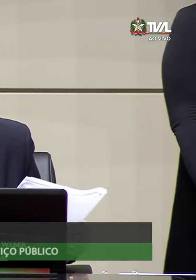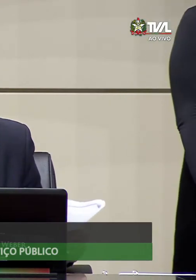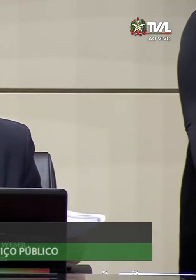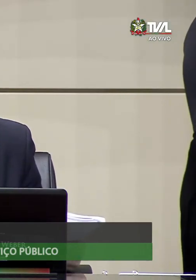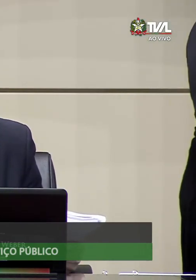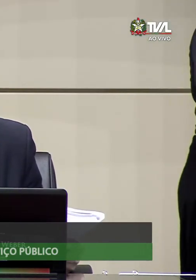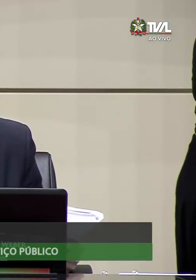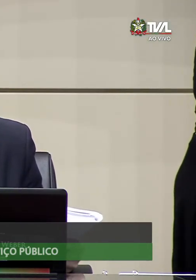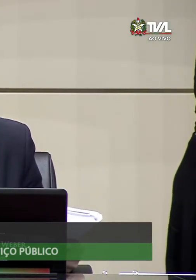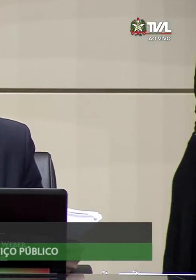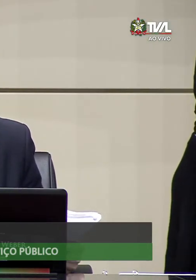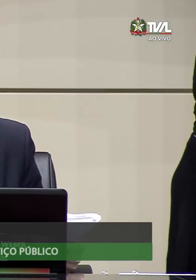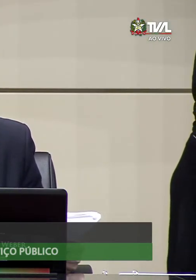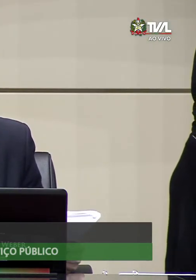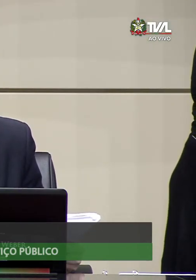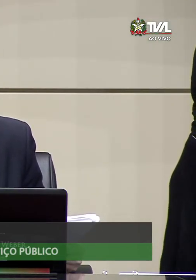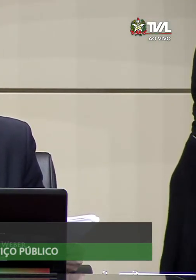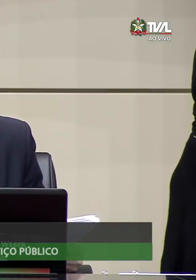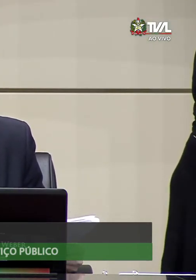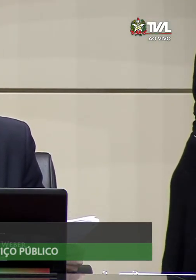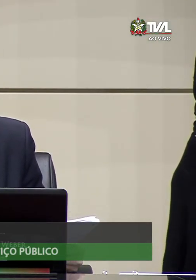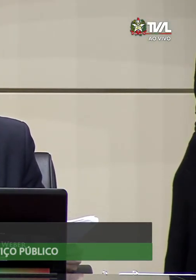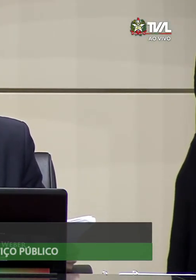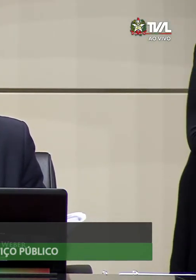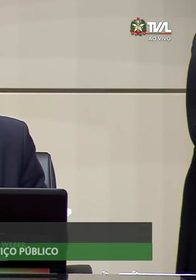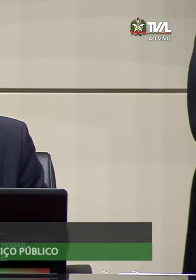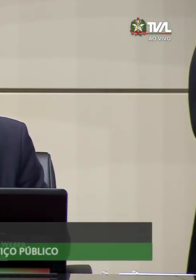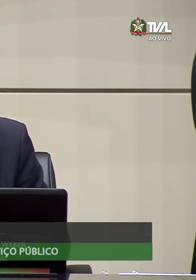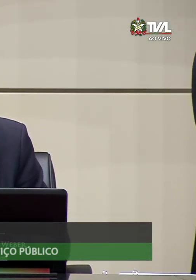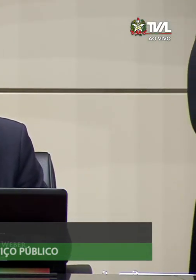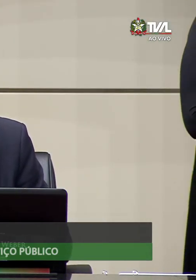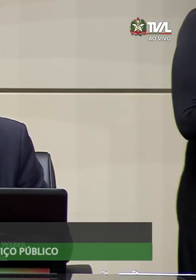0356.4/2021, da autoria do Governo do Estado.